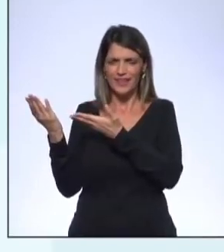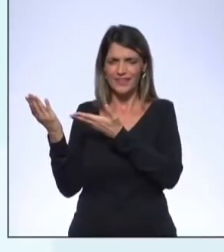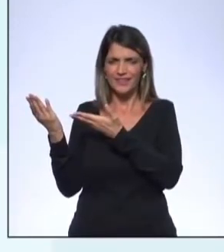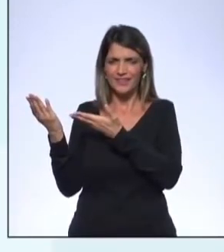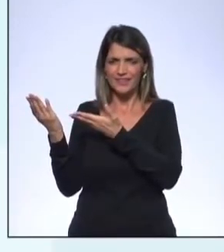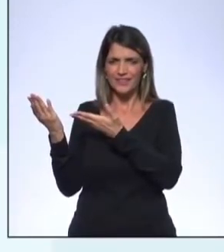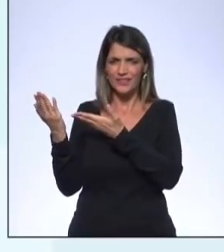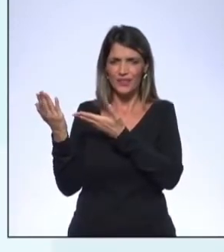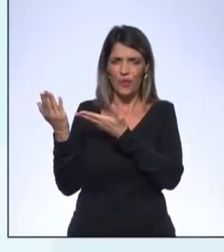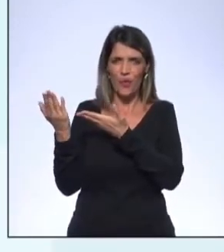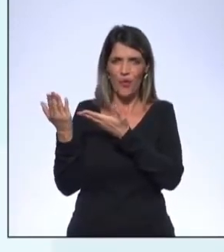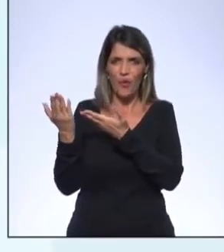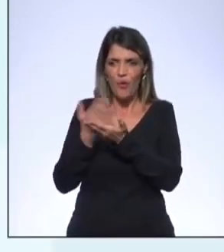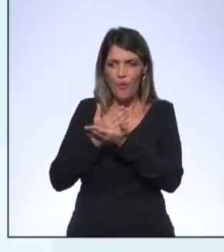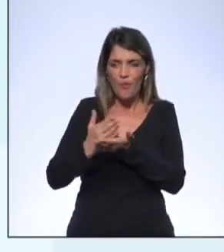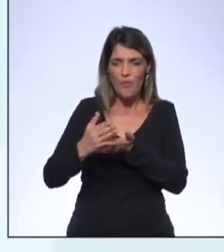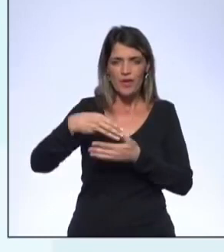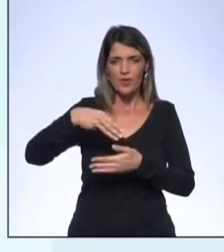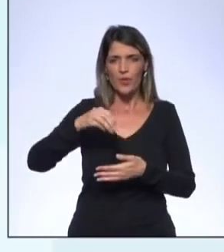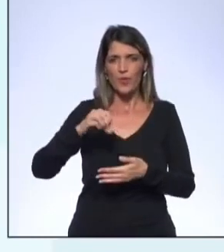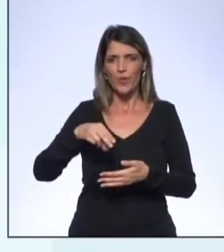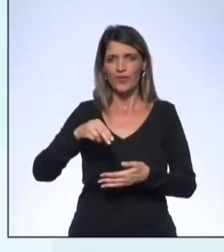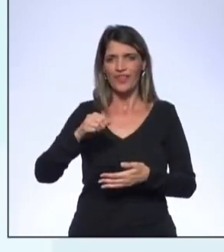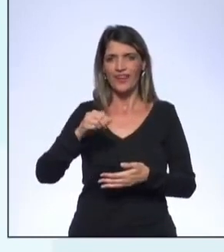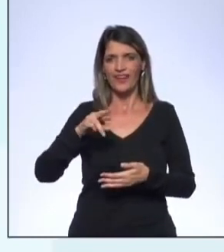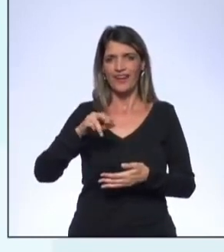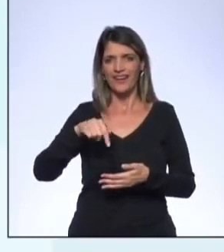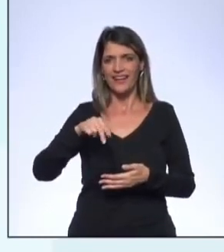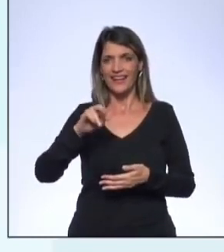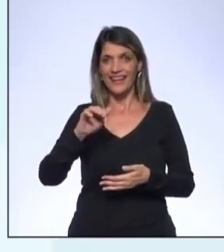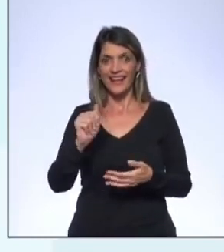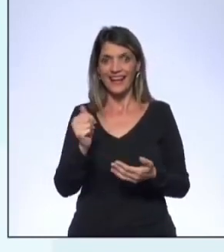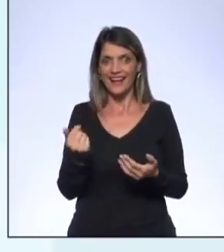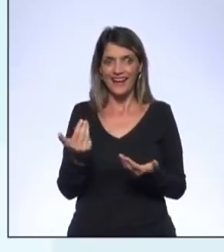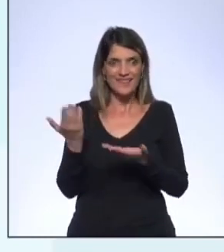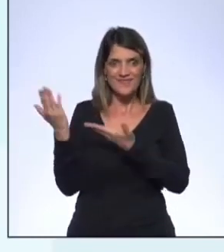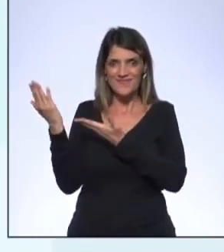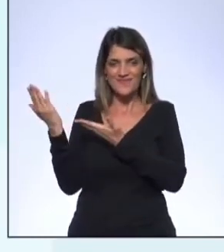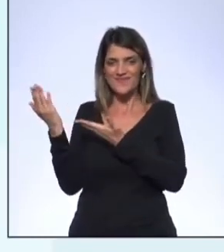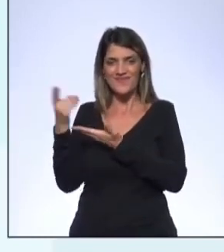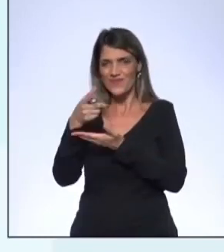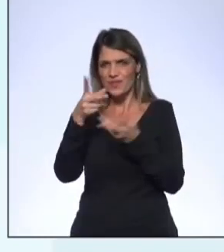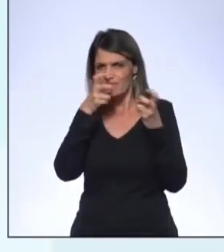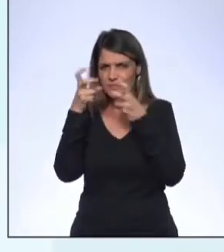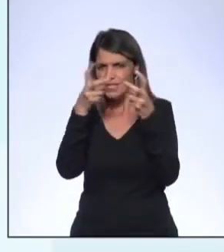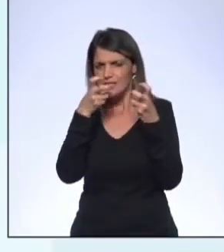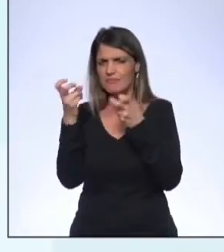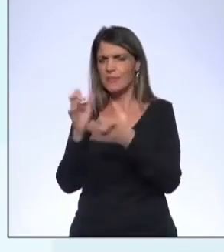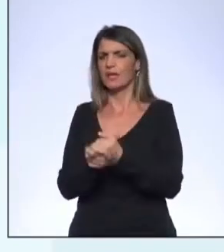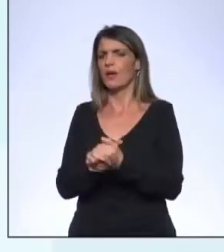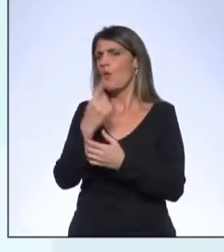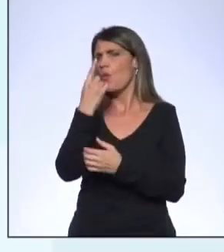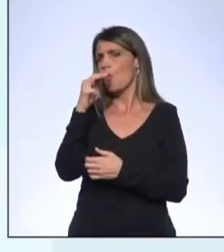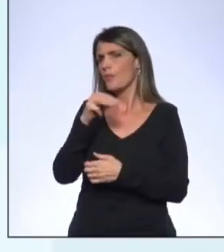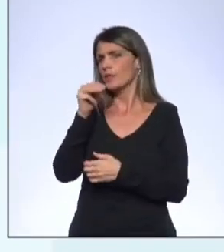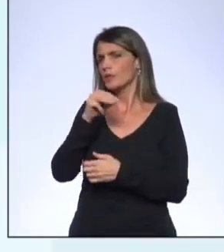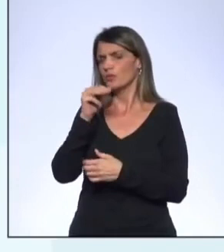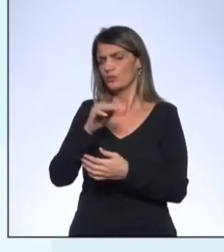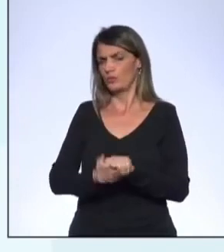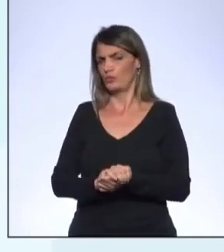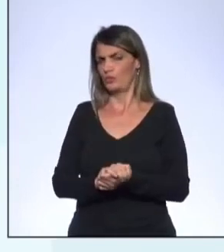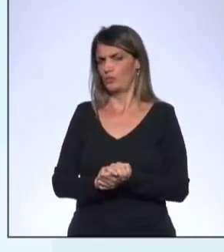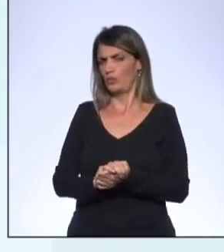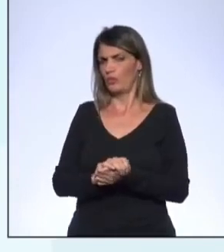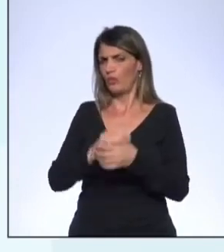das monarquias, a gente vai já começar com uma interação para esquentar, para ambientar vocês, tá? Então, vocês vão ter um minutinho aí